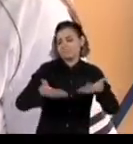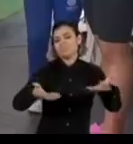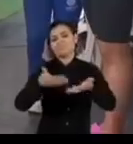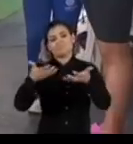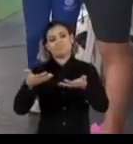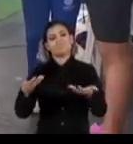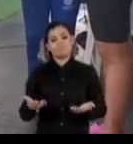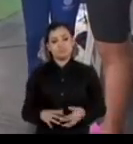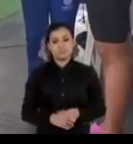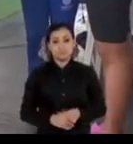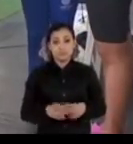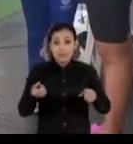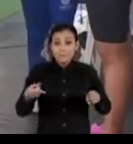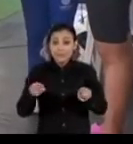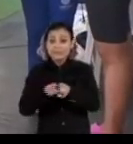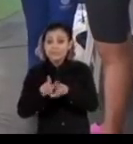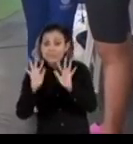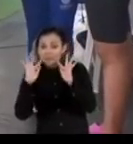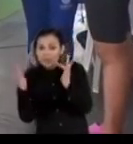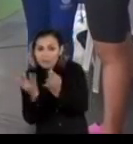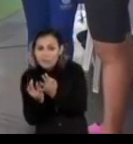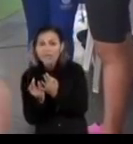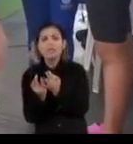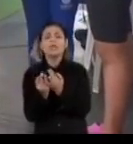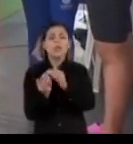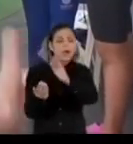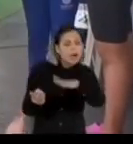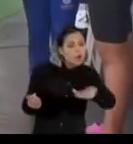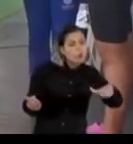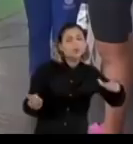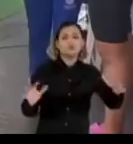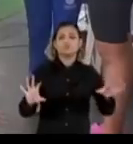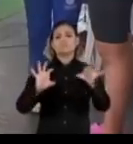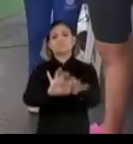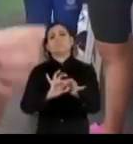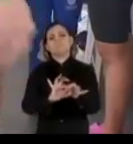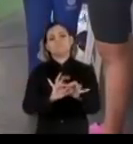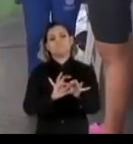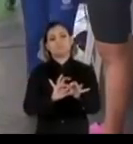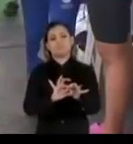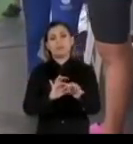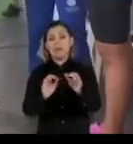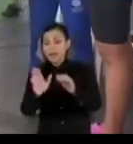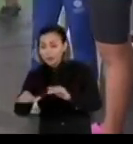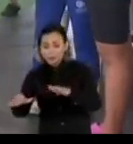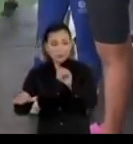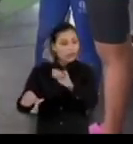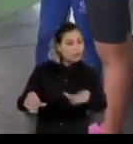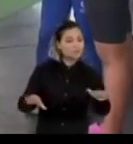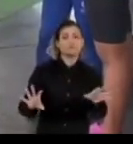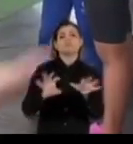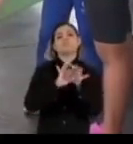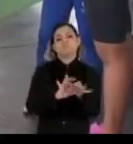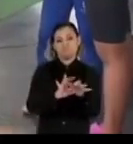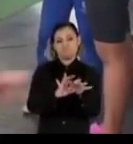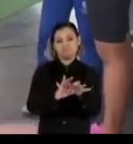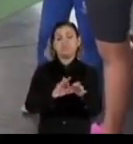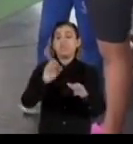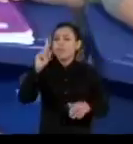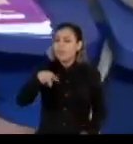aconteçam fora. Essa parceria com a família, essa parceria com os alunos, aluno entre aluno, essa parceria